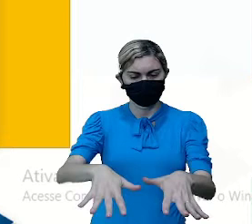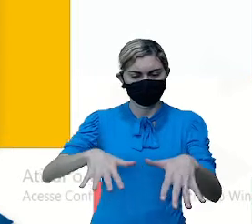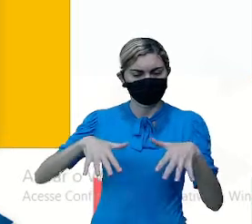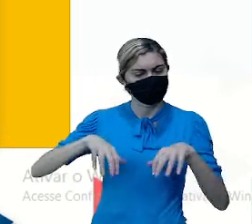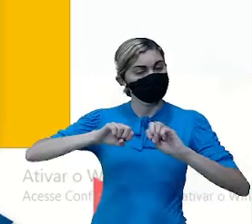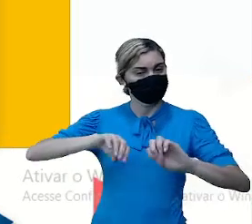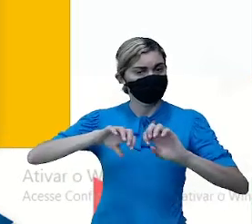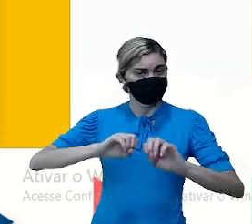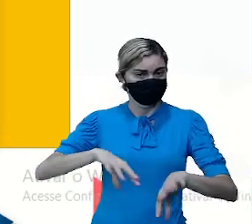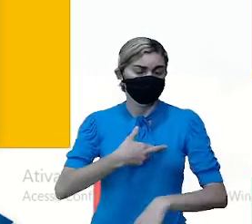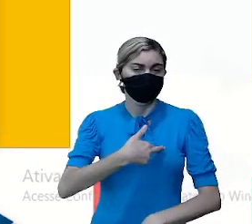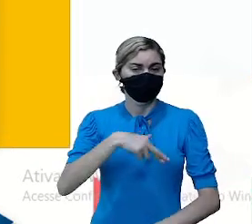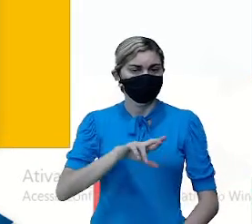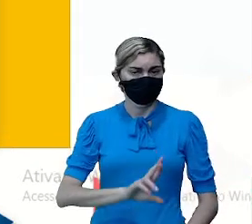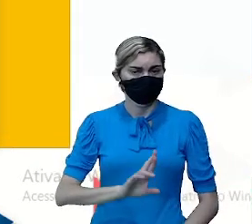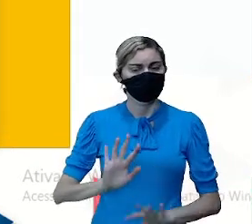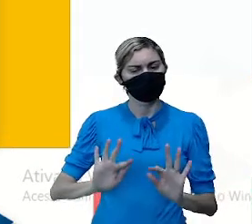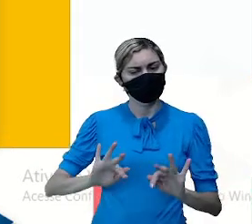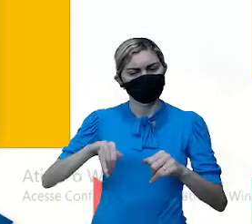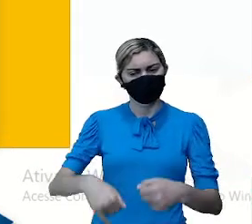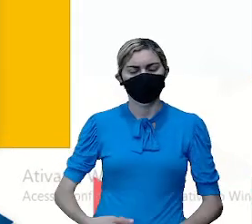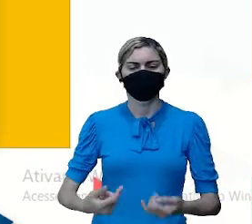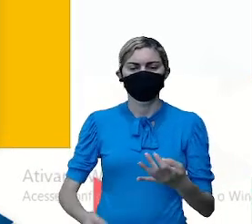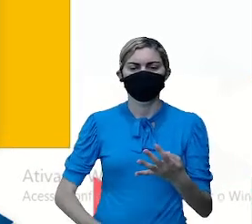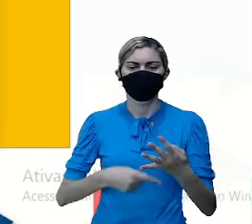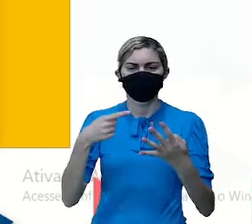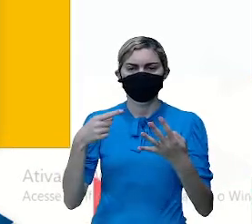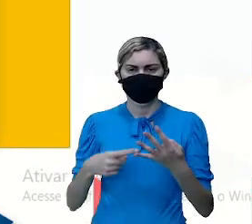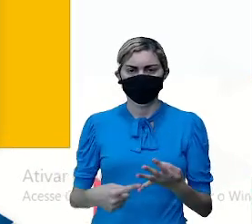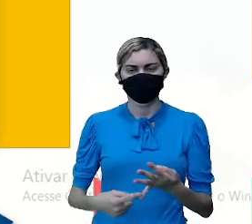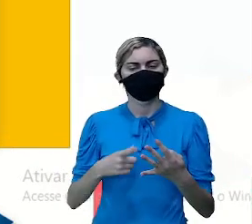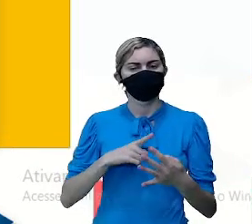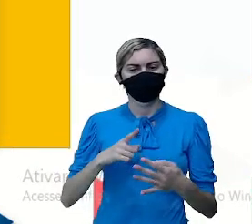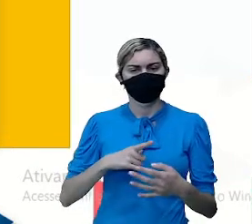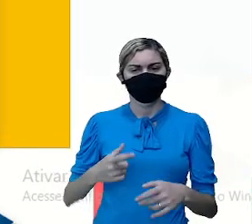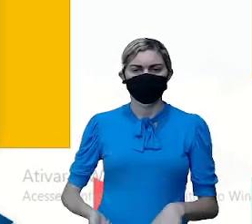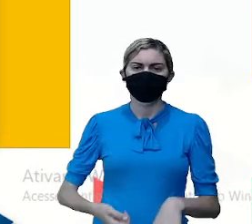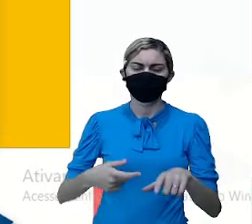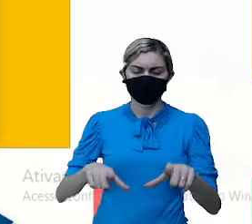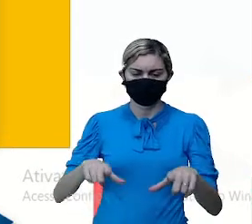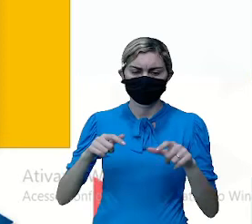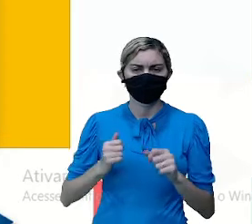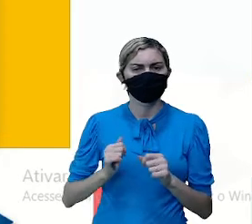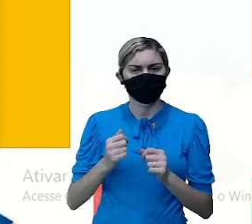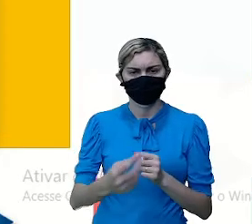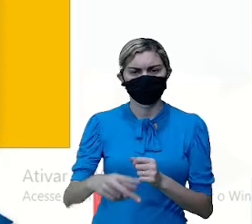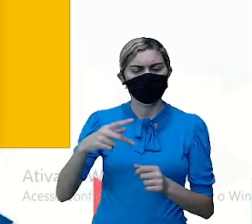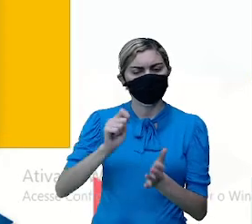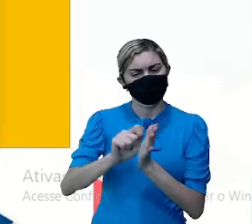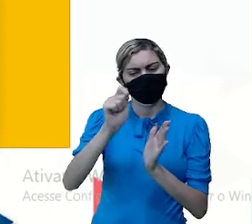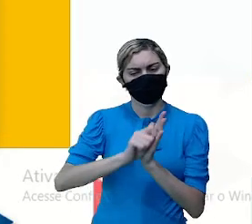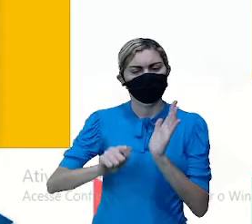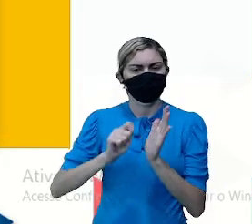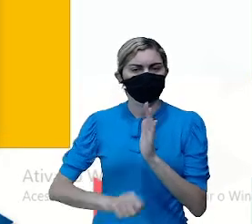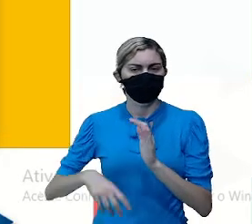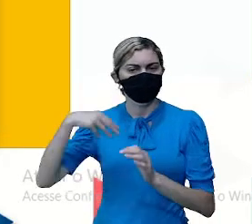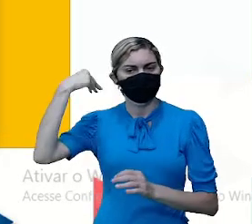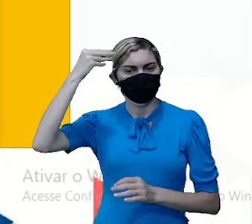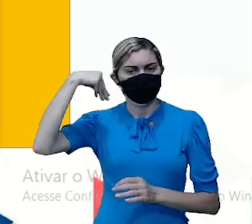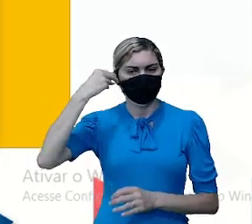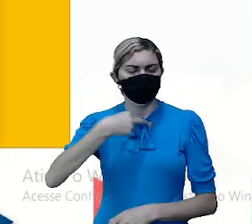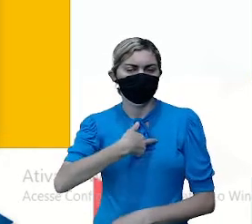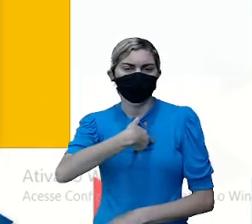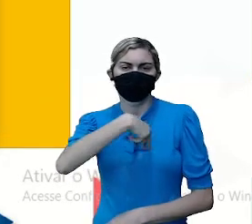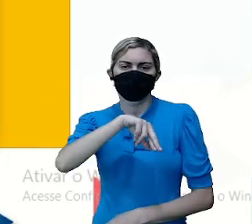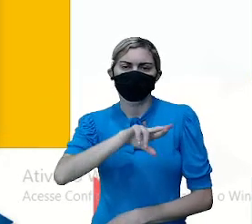educação religiosa. E por final, nós temos certificar, por meio de seus escritos, a experiência